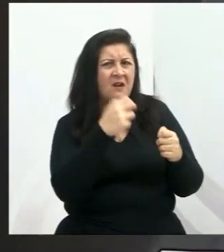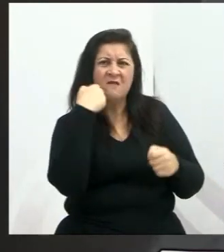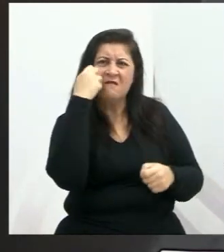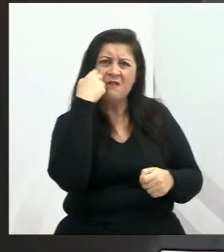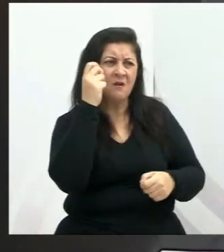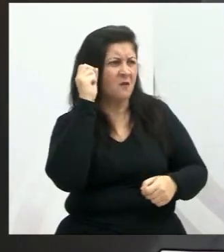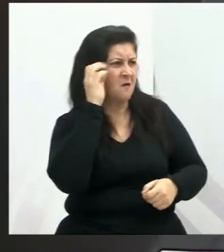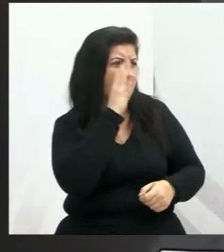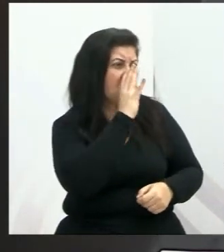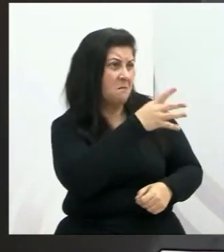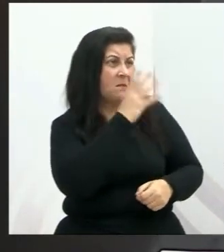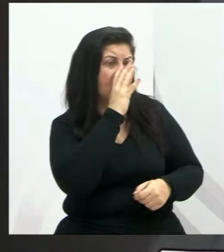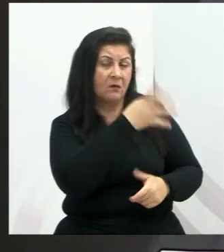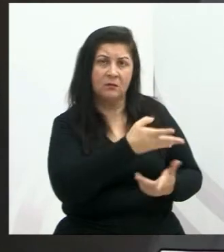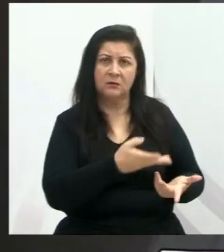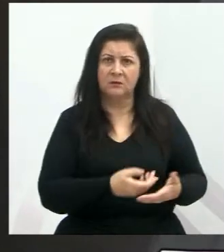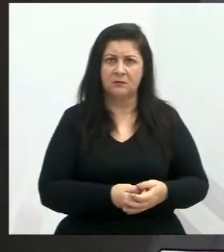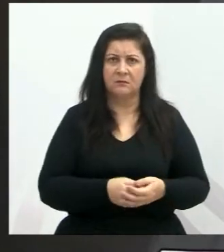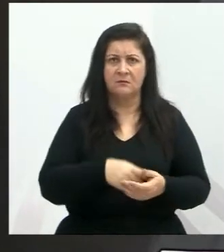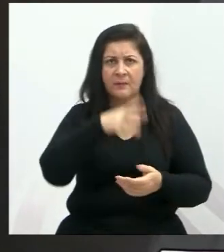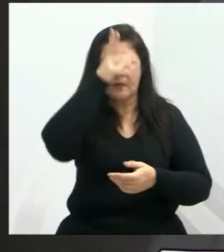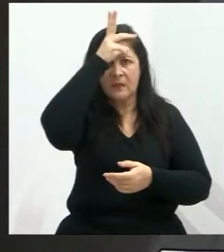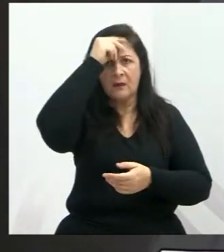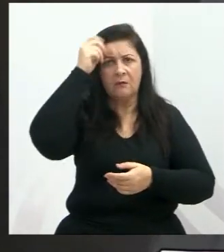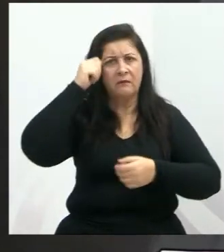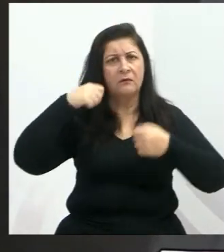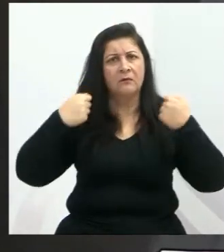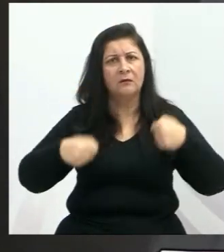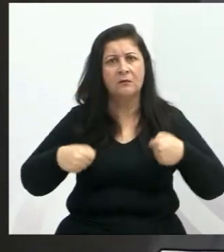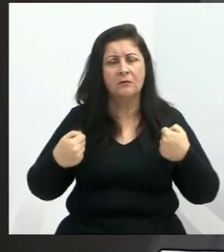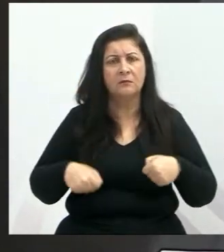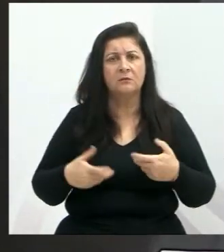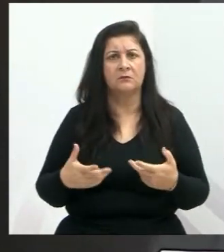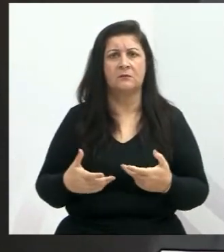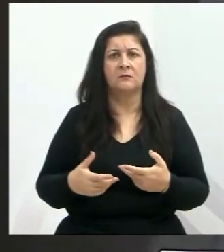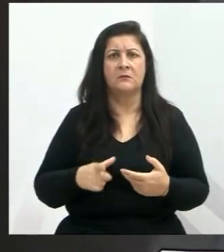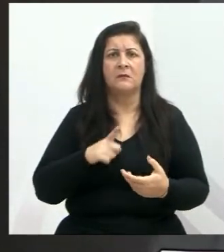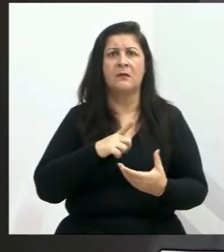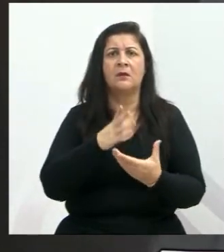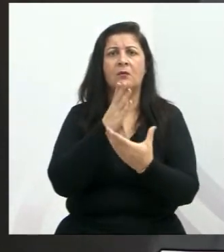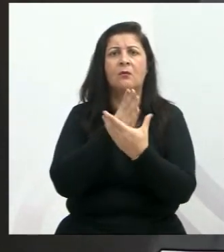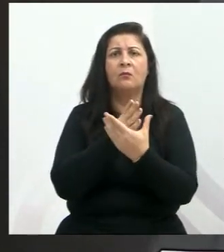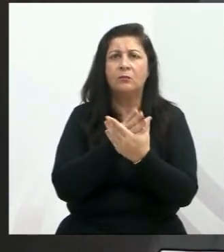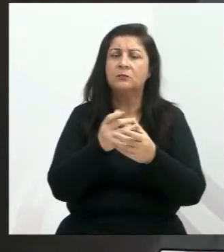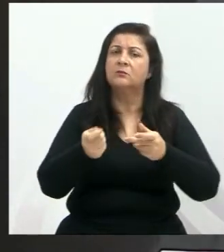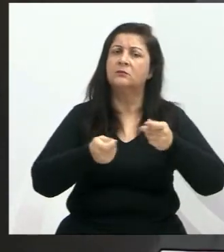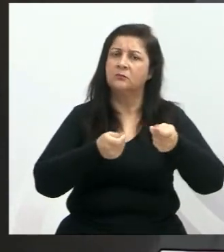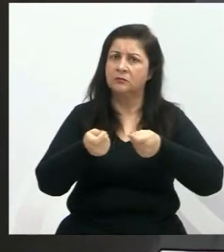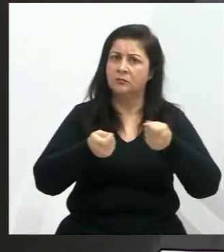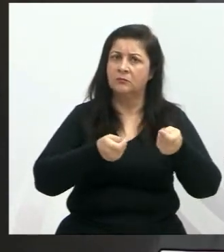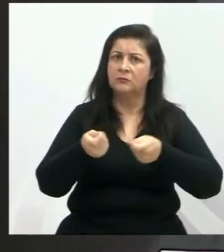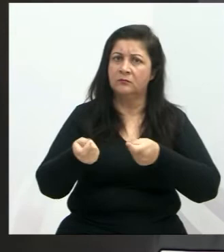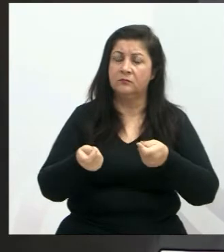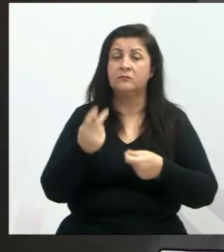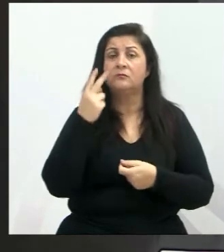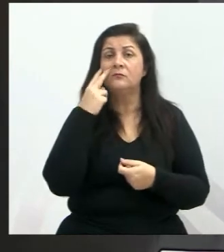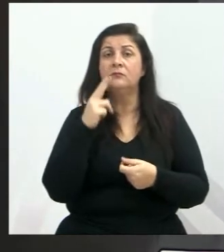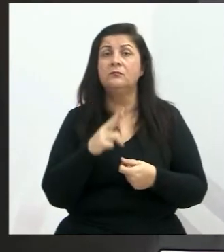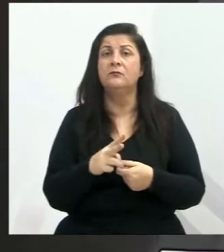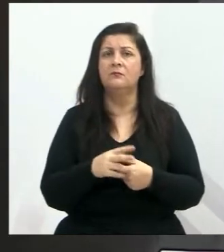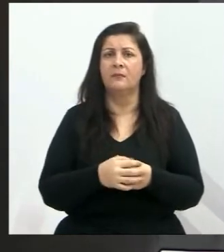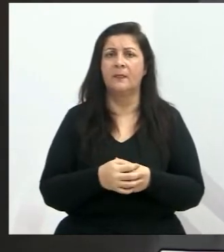vexatórias. A prefeitura tem que urgentemente abrir um processo administrativo para analisar